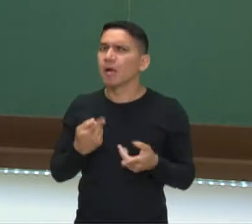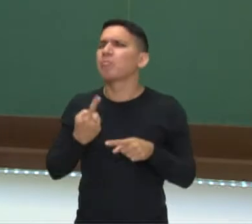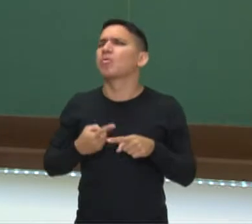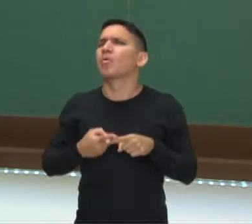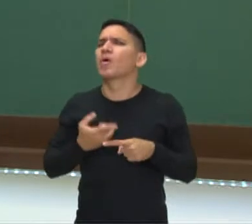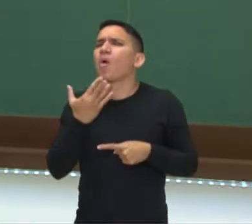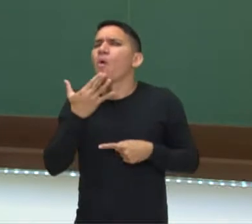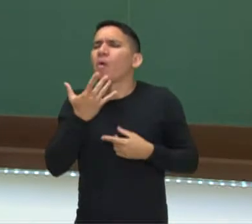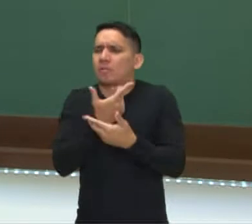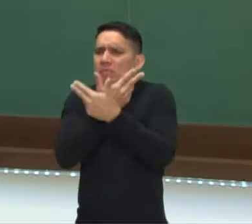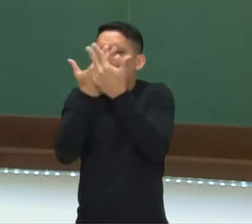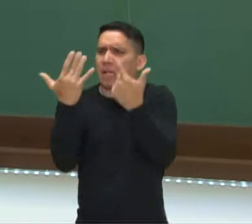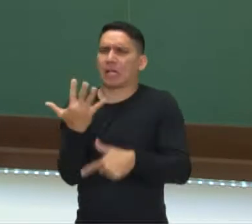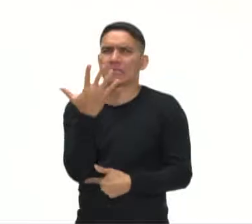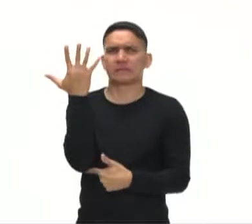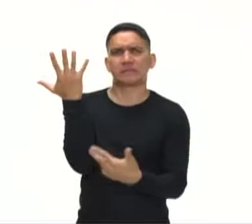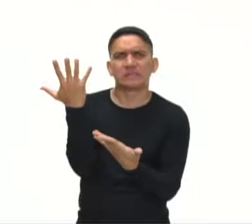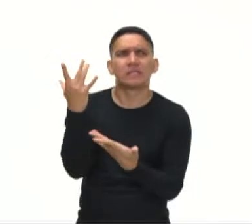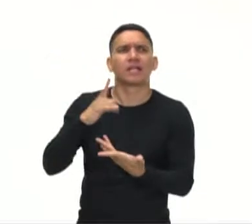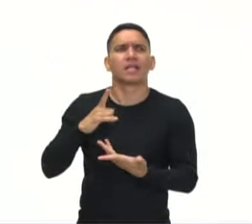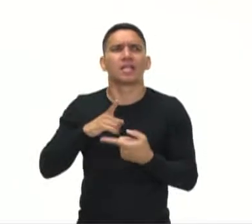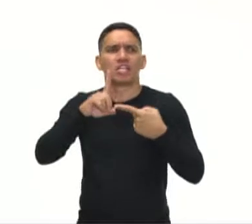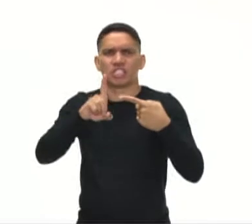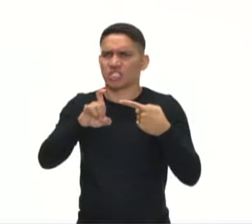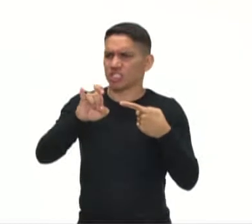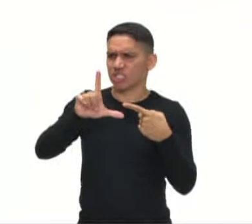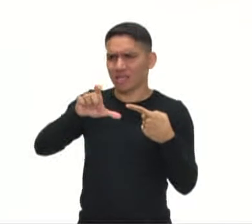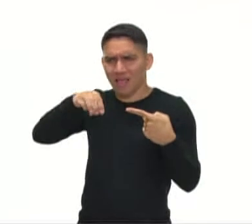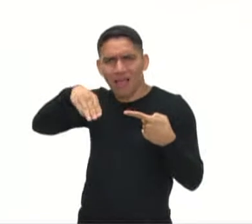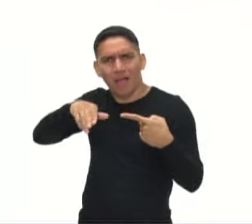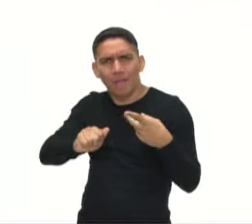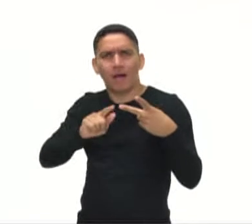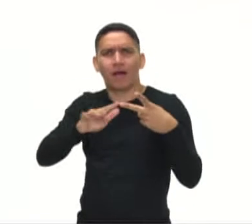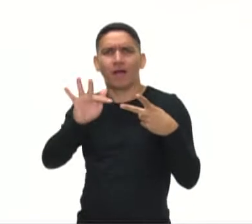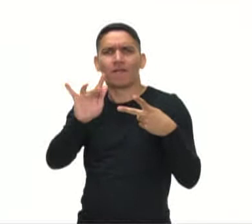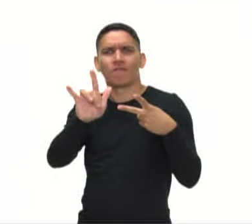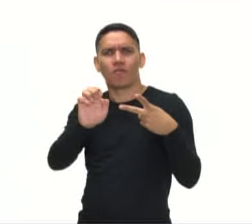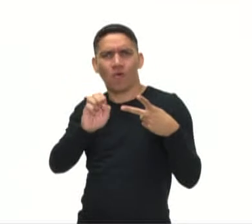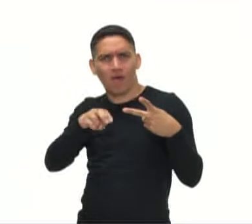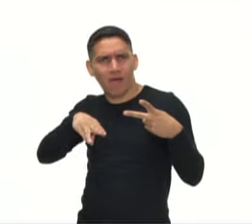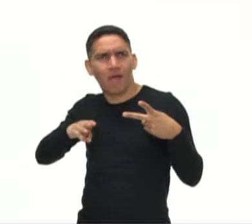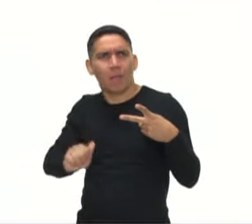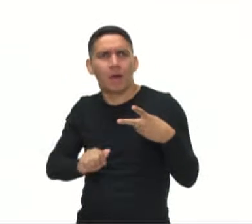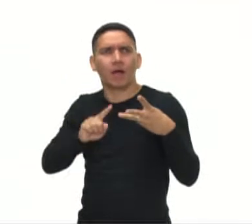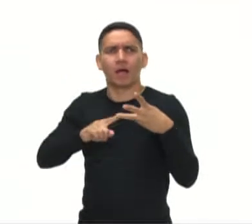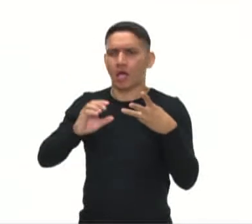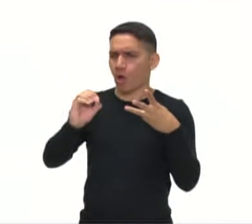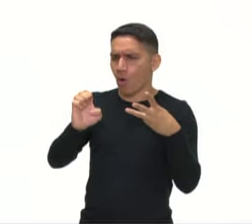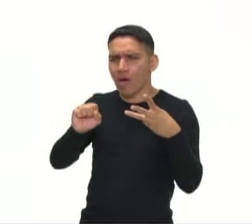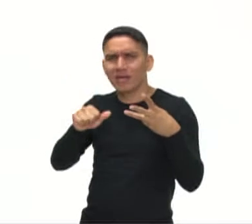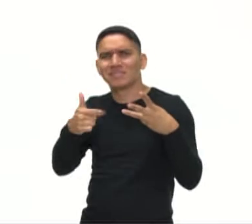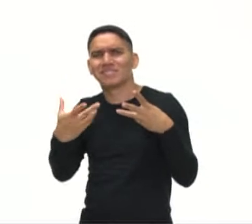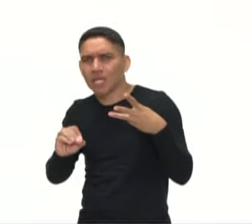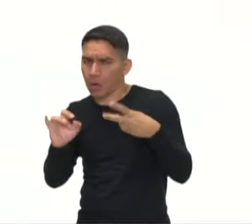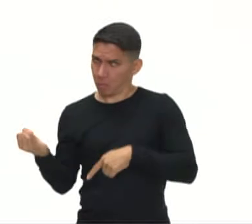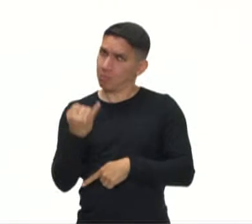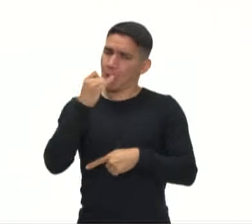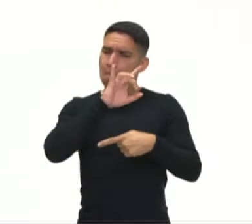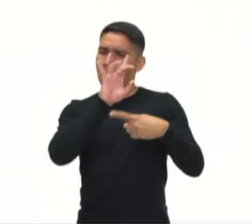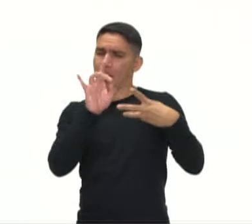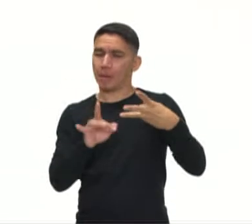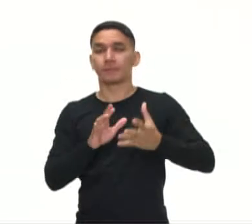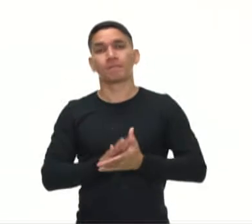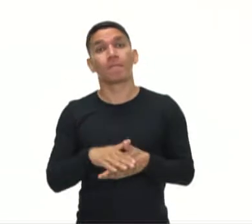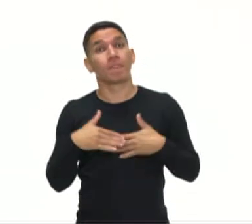ali diferentes. Xilema, floema, forças de coesão, ele marcou ali como algo importante.